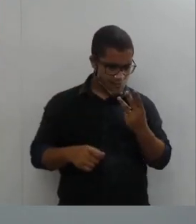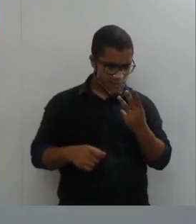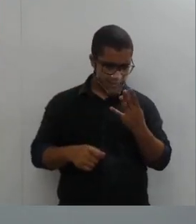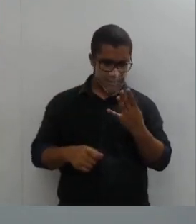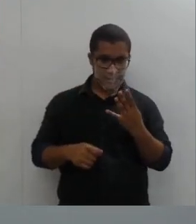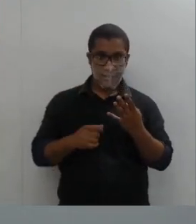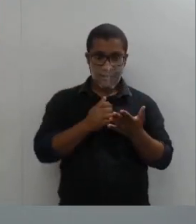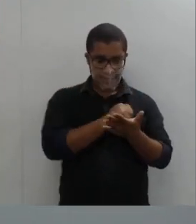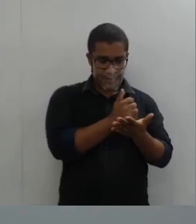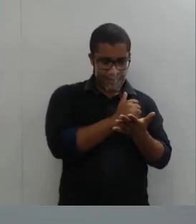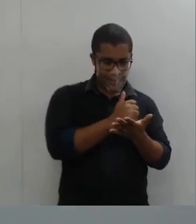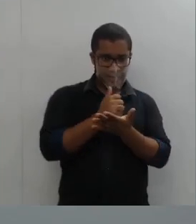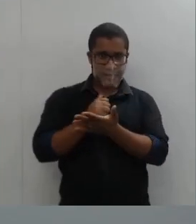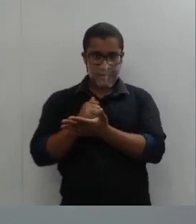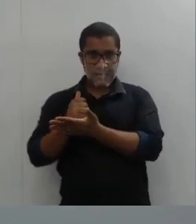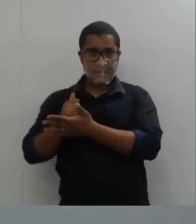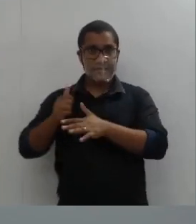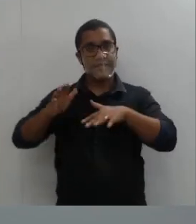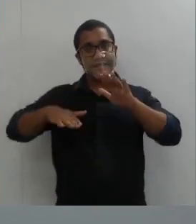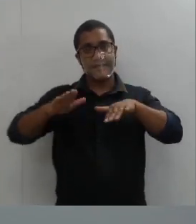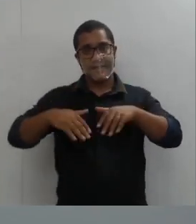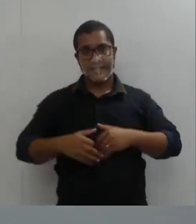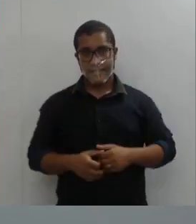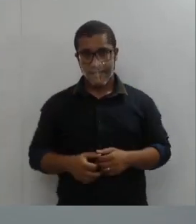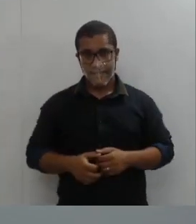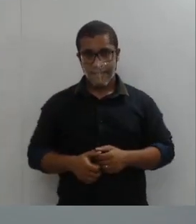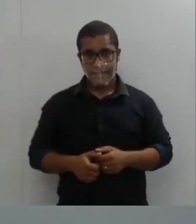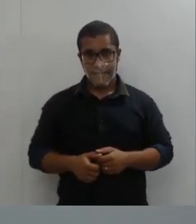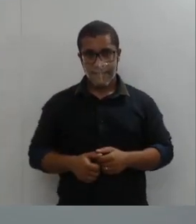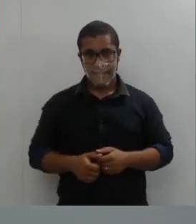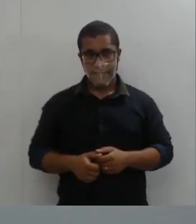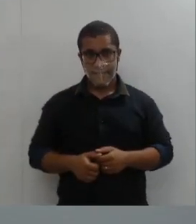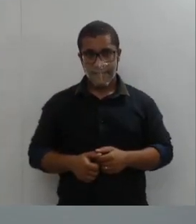4, dependendo do modelo que você fosse comprar.